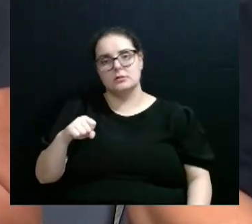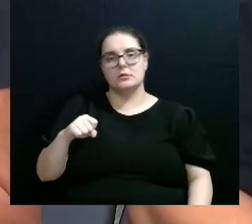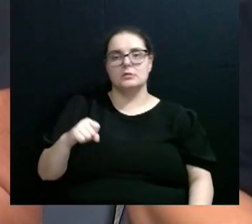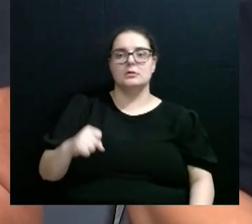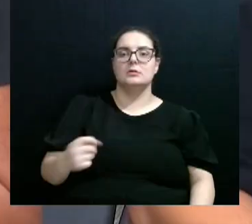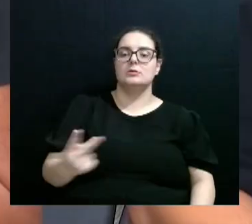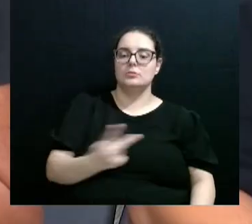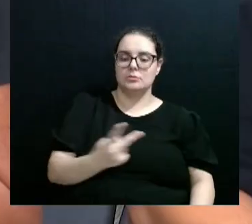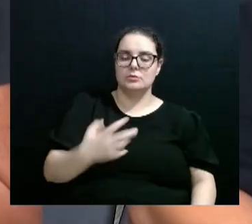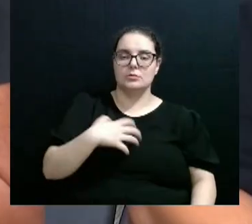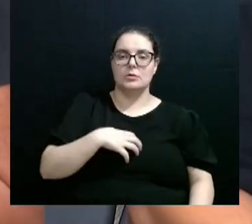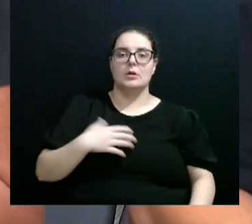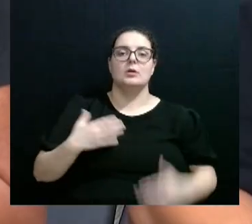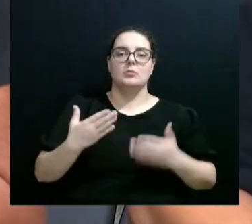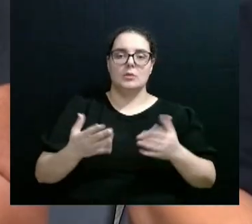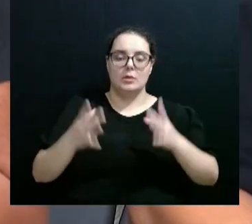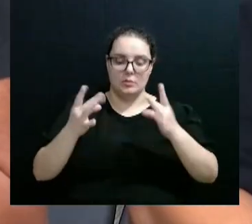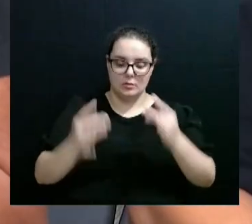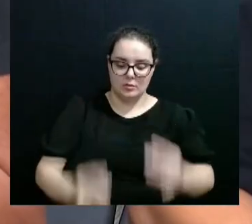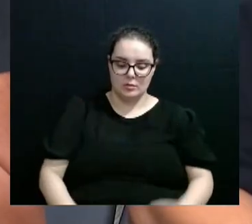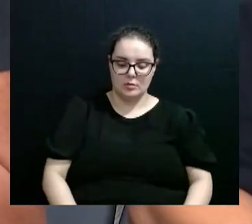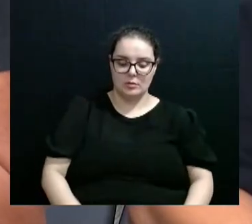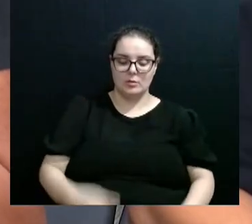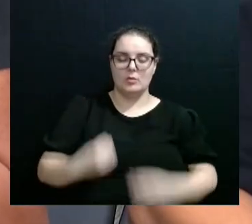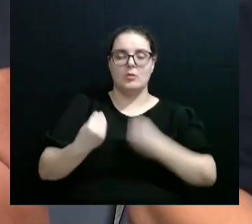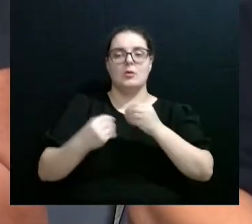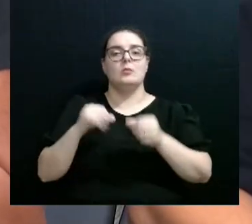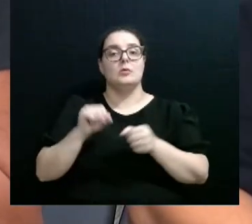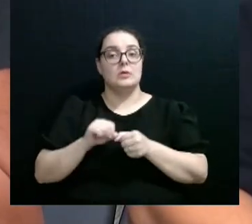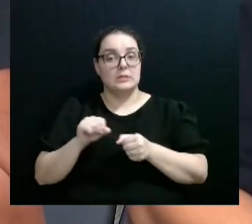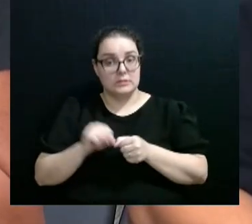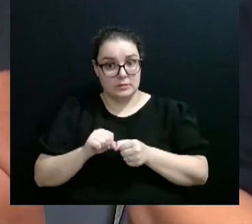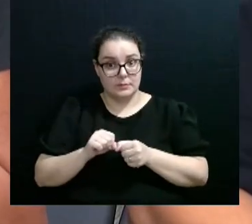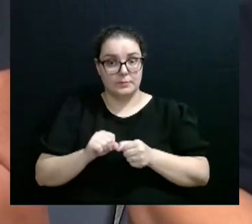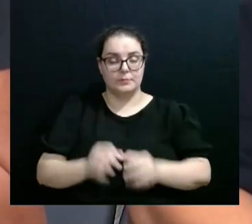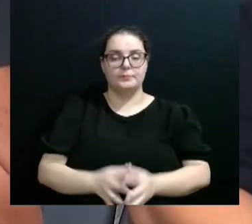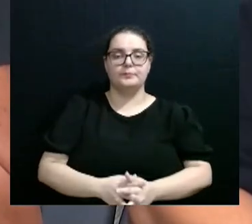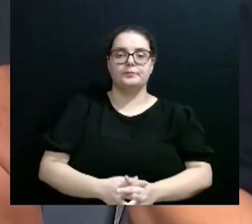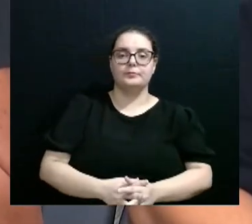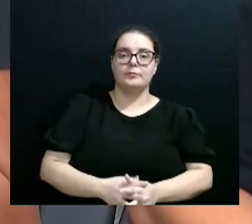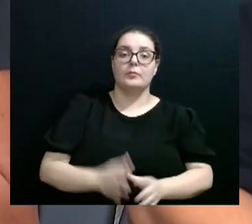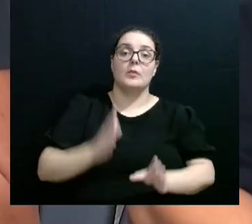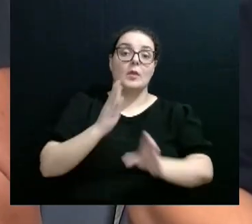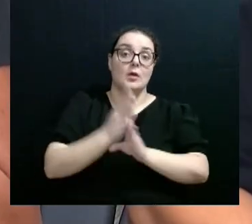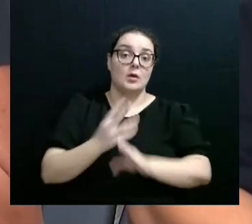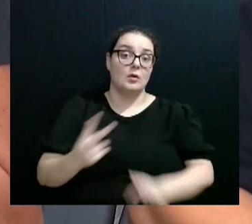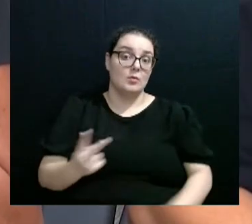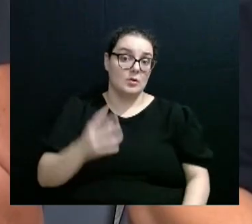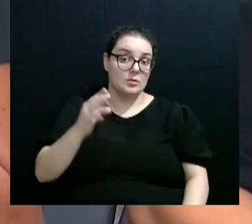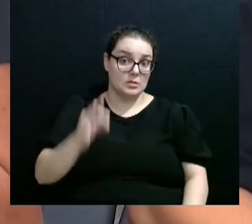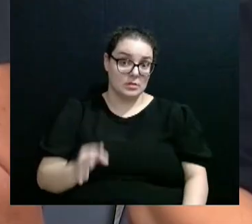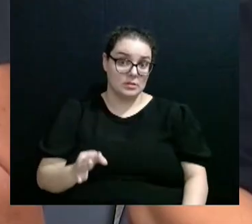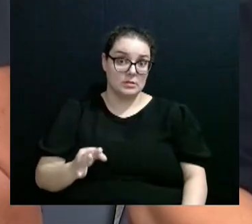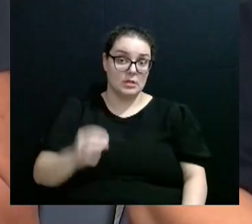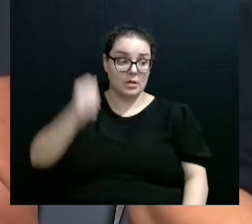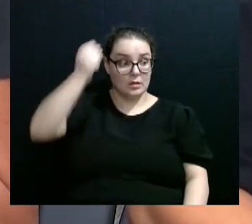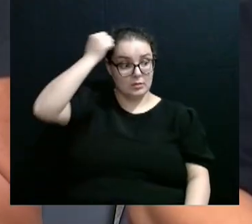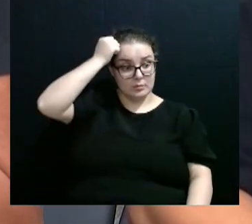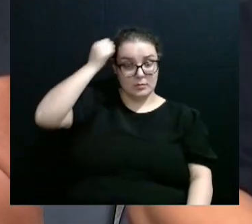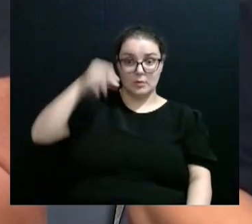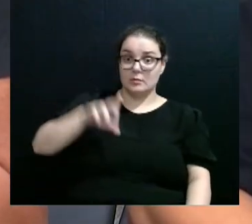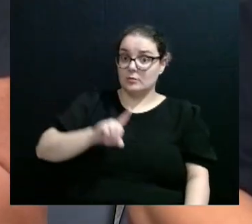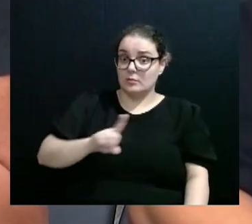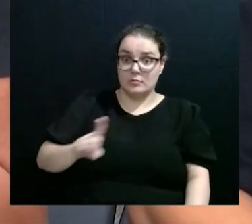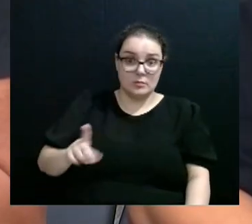está lá descrito como você deve fazer, achar o valor correto para dizer se ele é culpado ou não. Porque quando